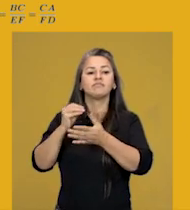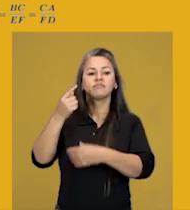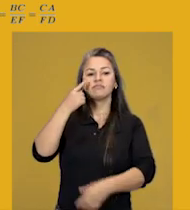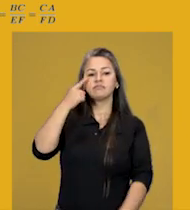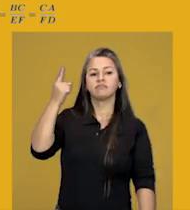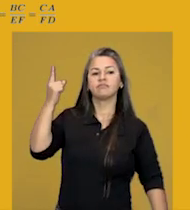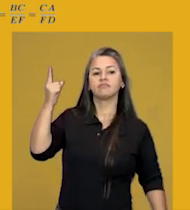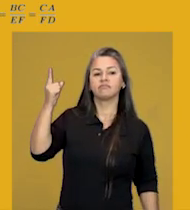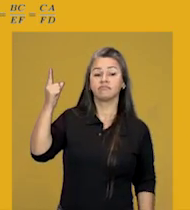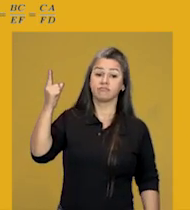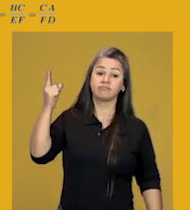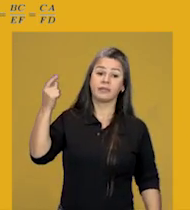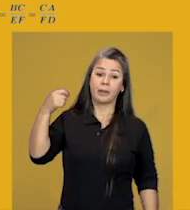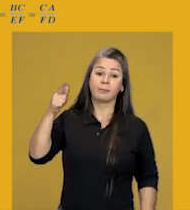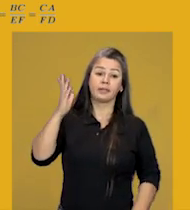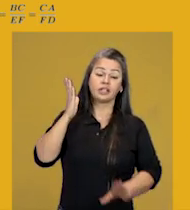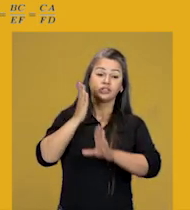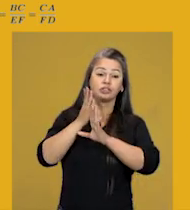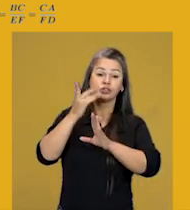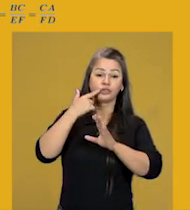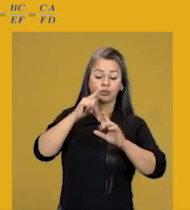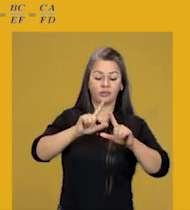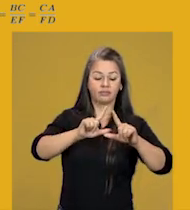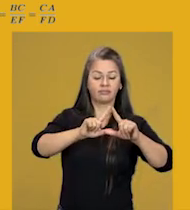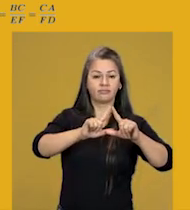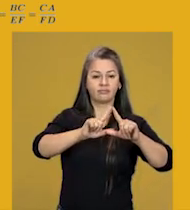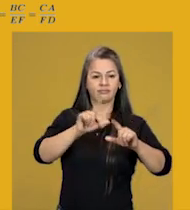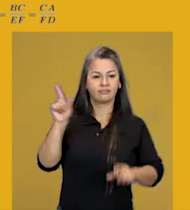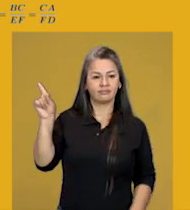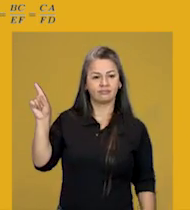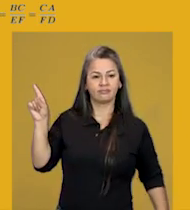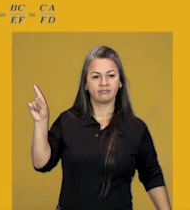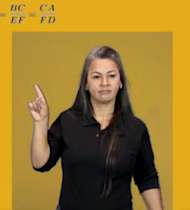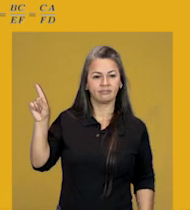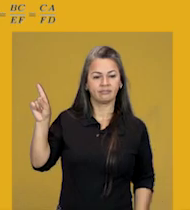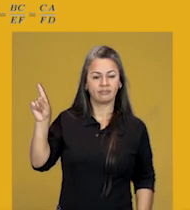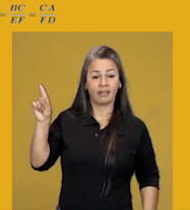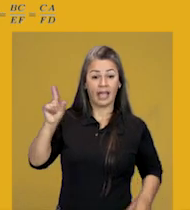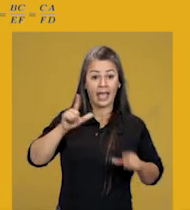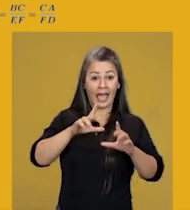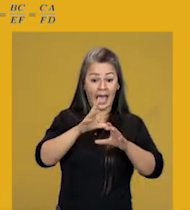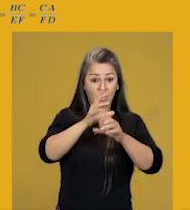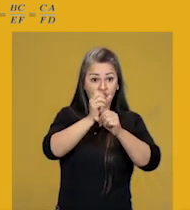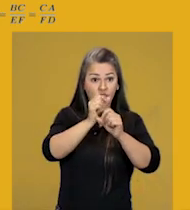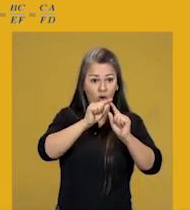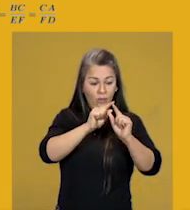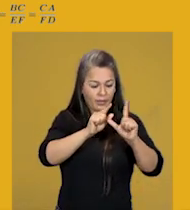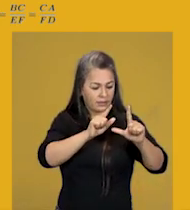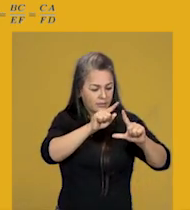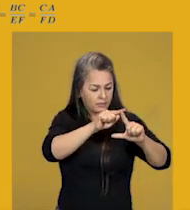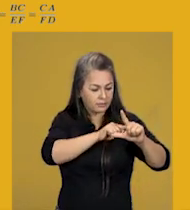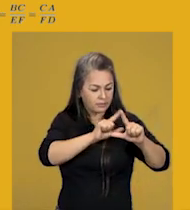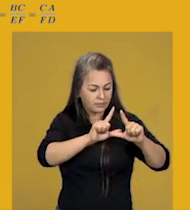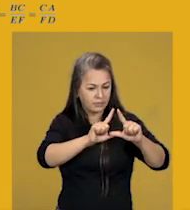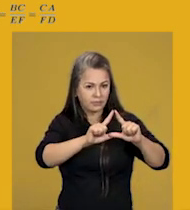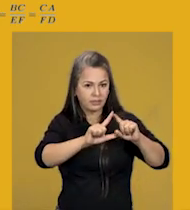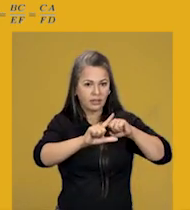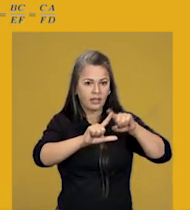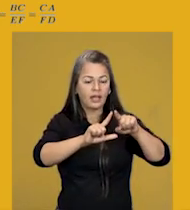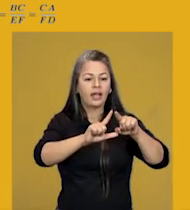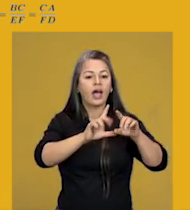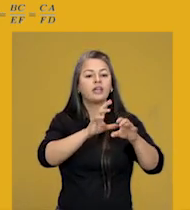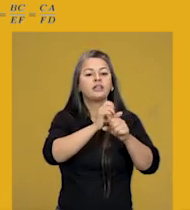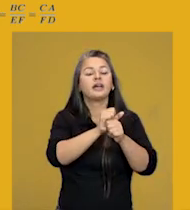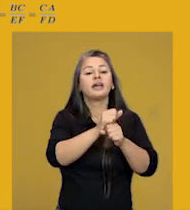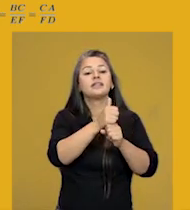que fazer esse cálculo, né? Porque nós estamos trabalhando com triângulo e a soma desses ângulos tem que dar 180. Então, e eu posso dizer